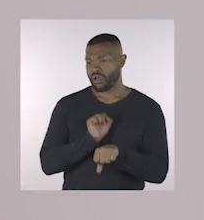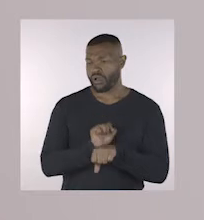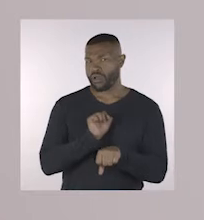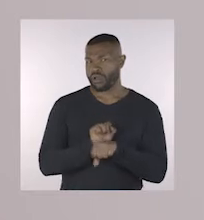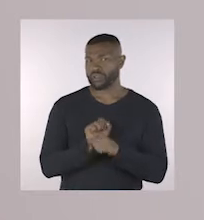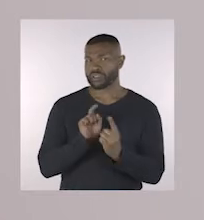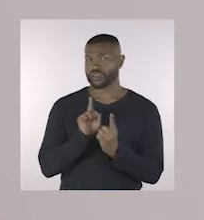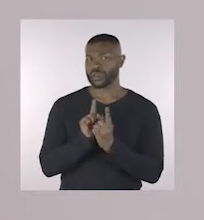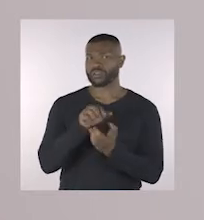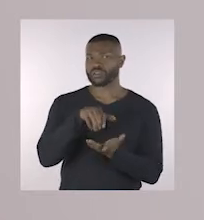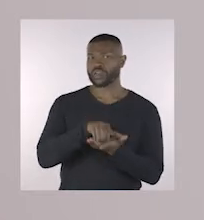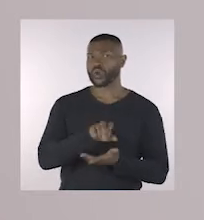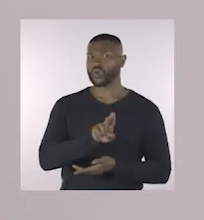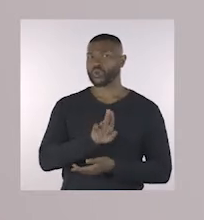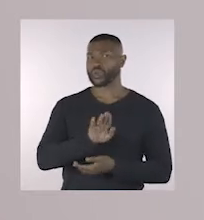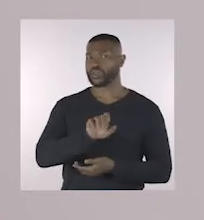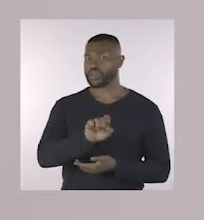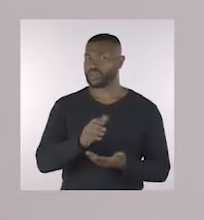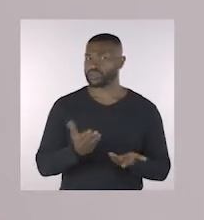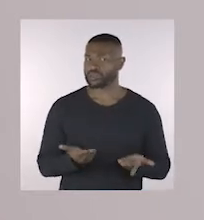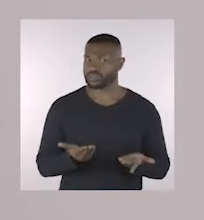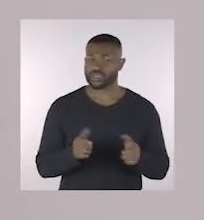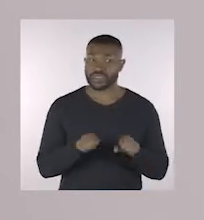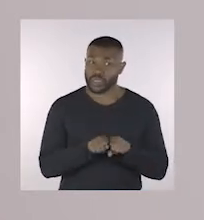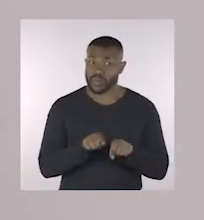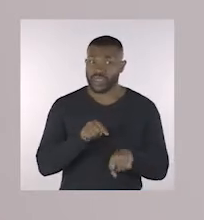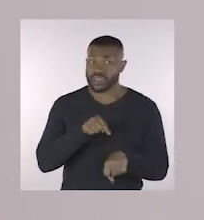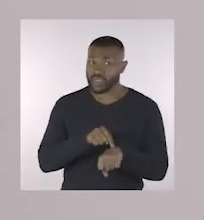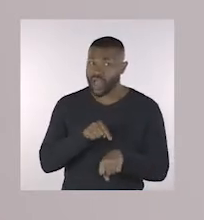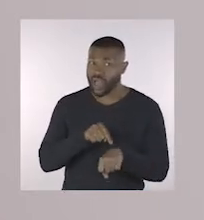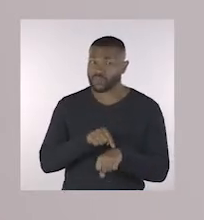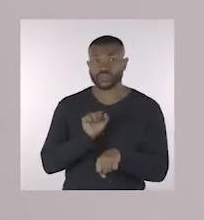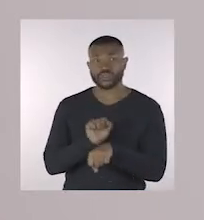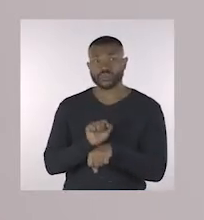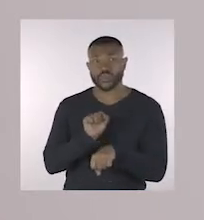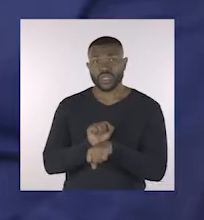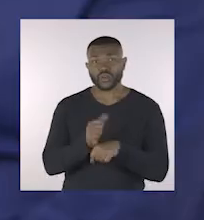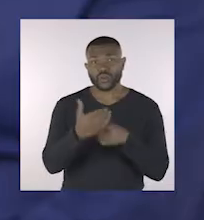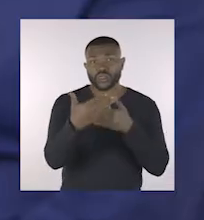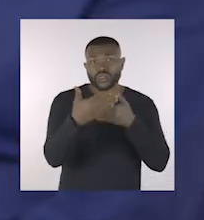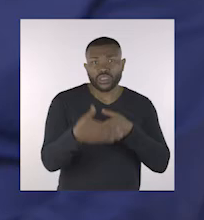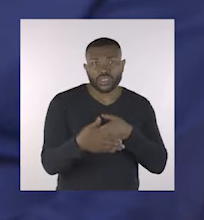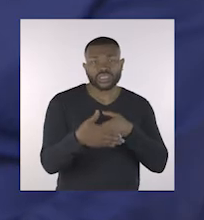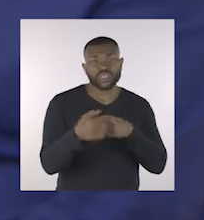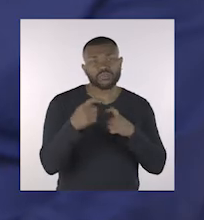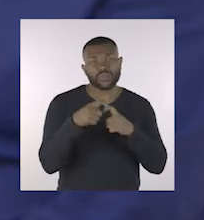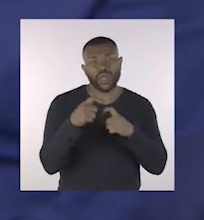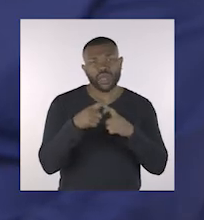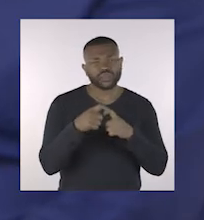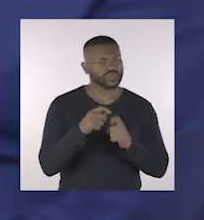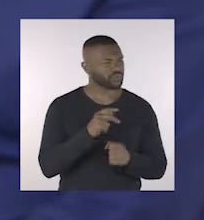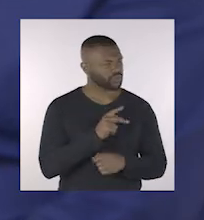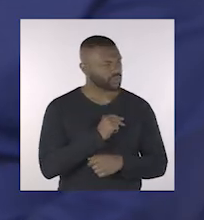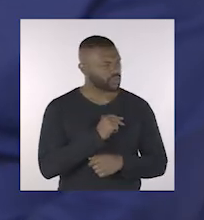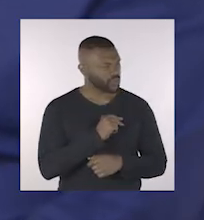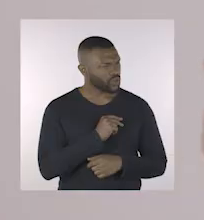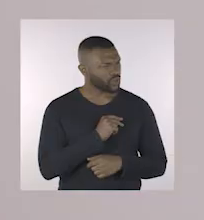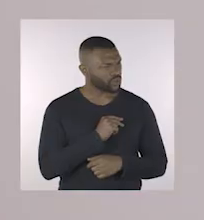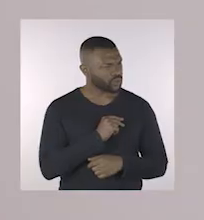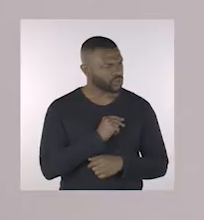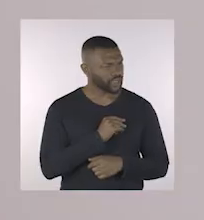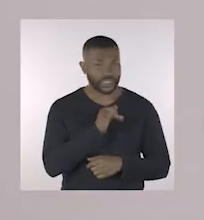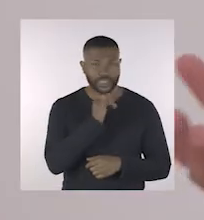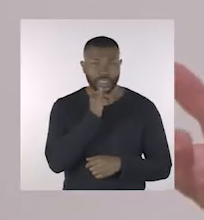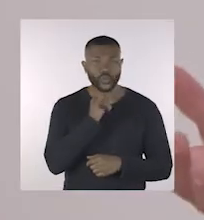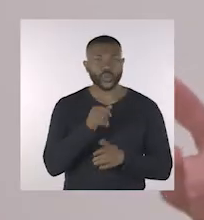esperando para ser atendidas no posto de saúde o tempo que elas ficam esperando só fazer exame no exame é você